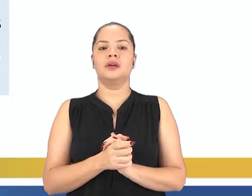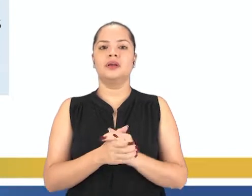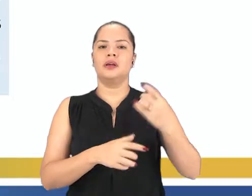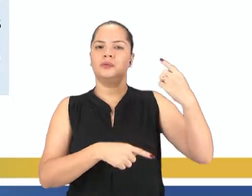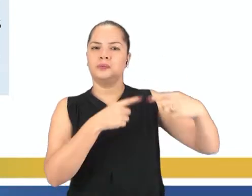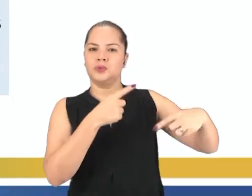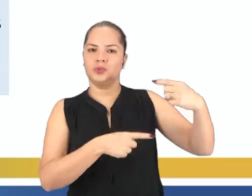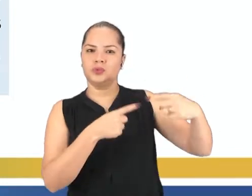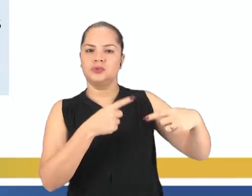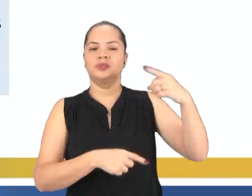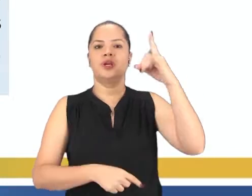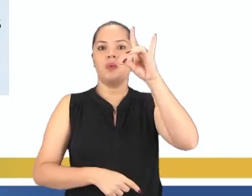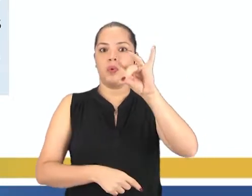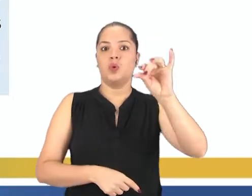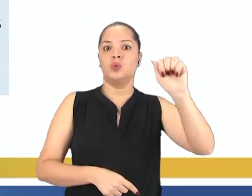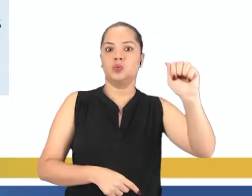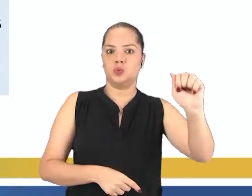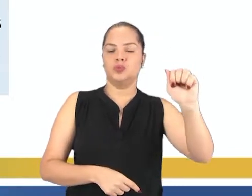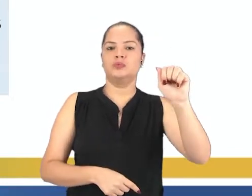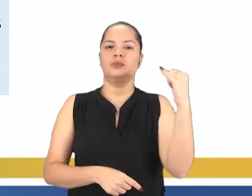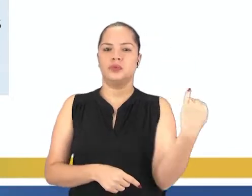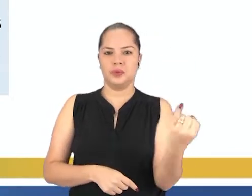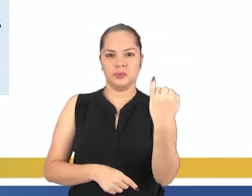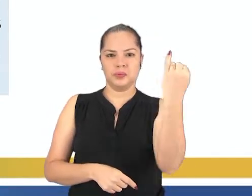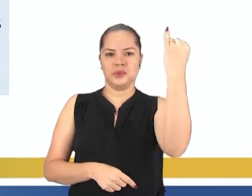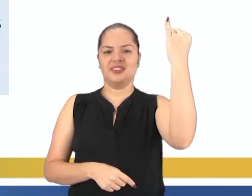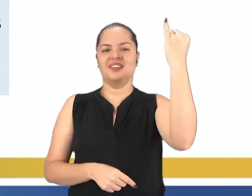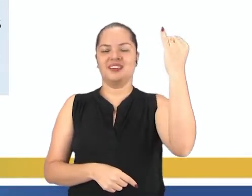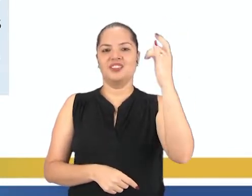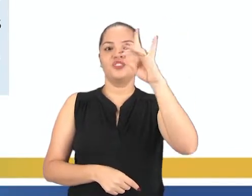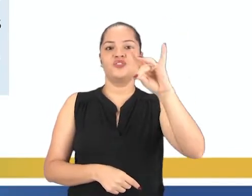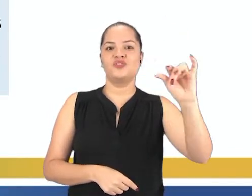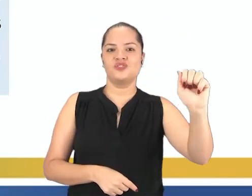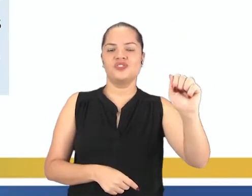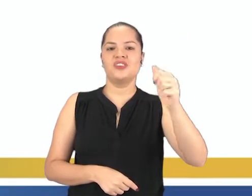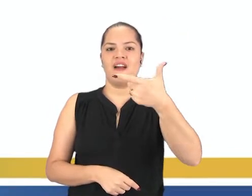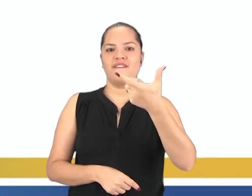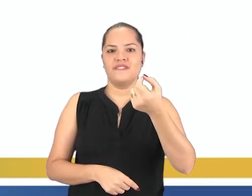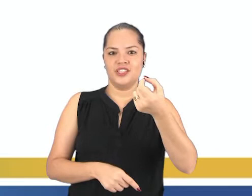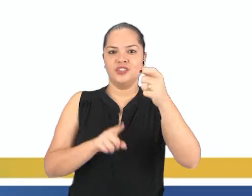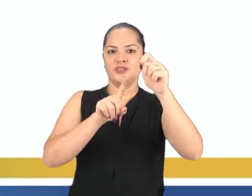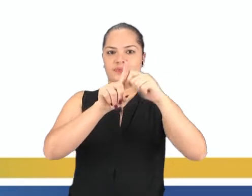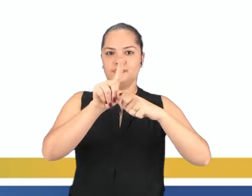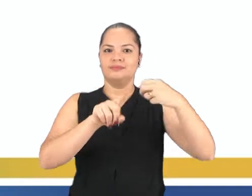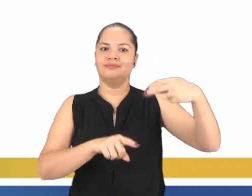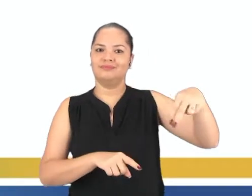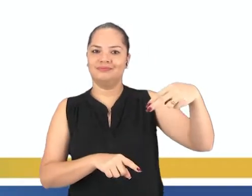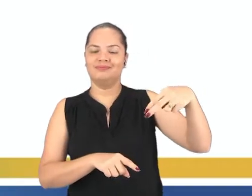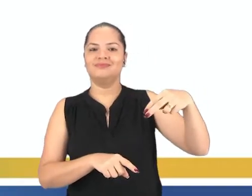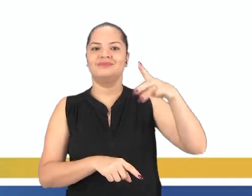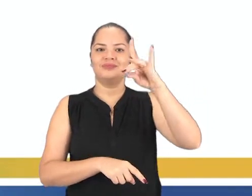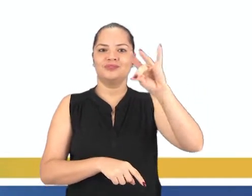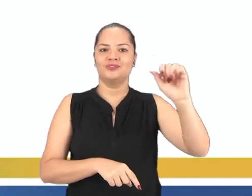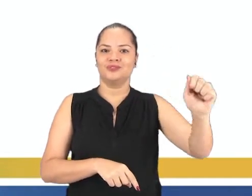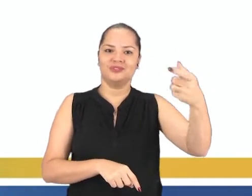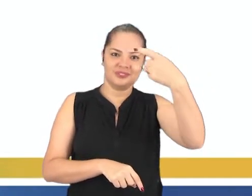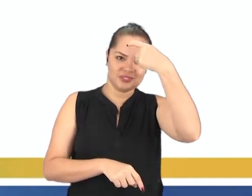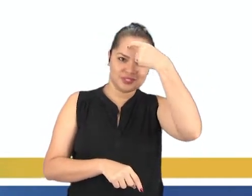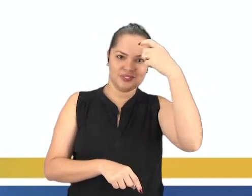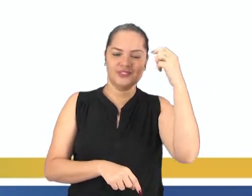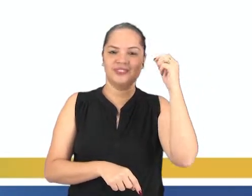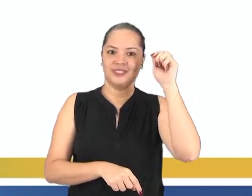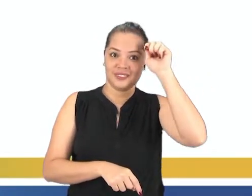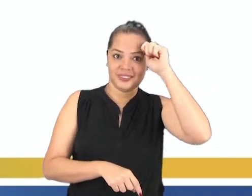discutiremos uma data importante, que é a data do dia 20 de novembro, o Dia da Consciência Negra. Os africanos,